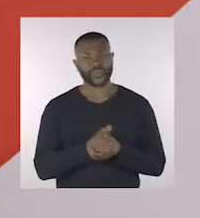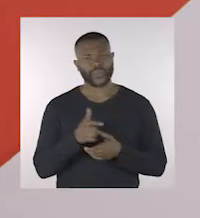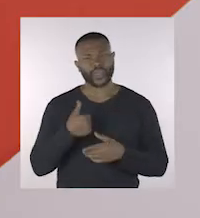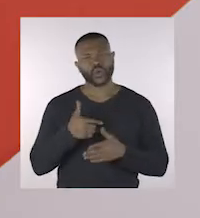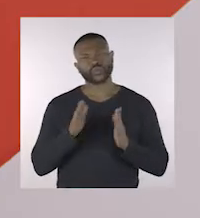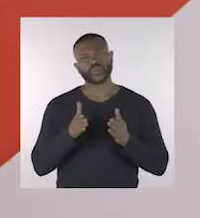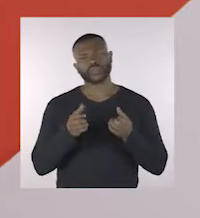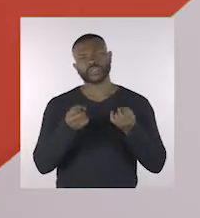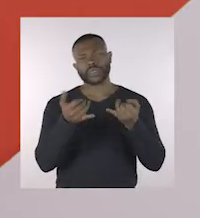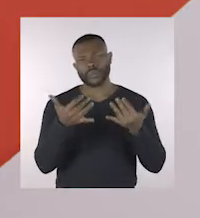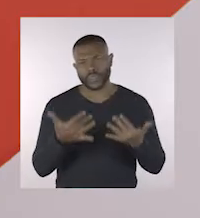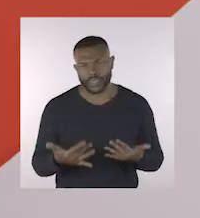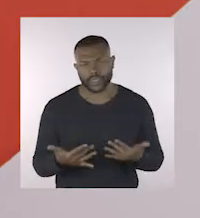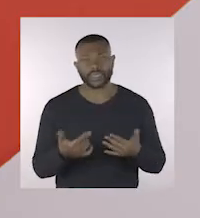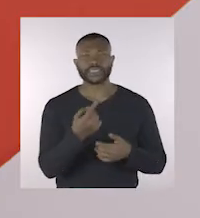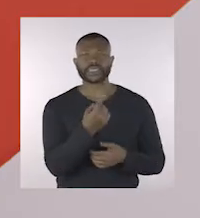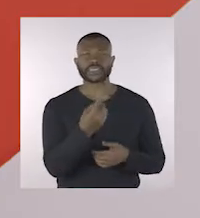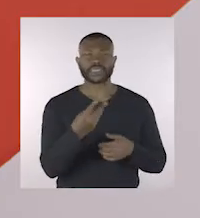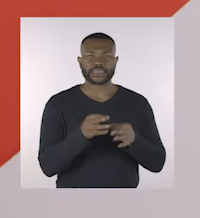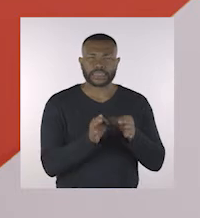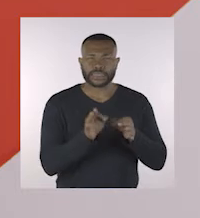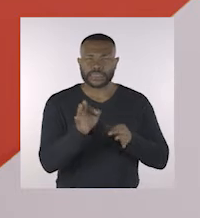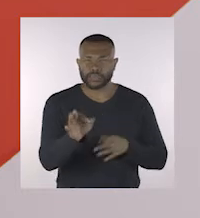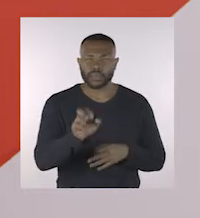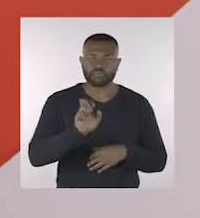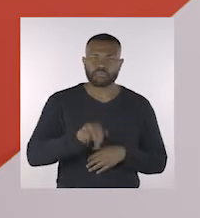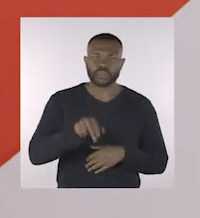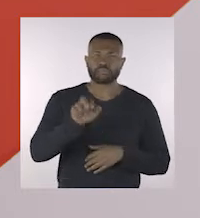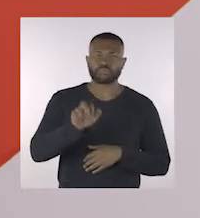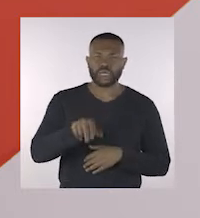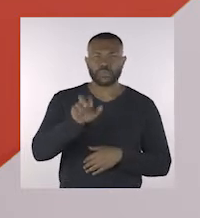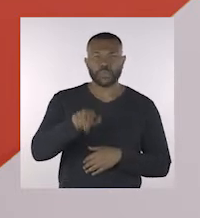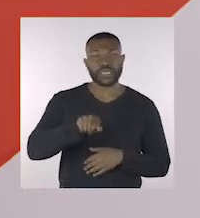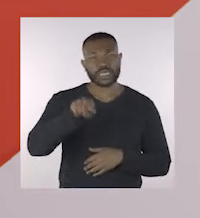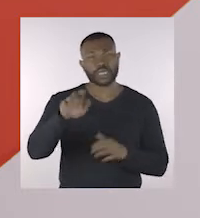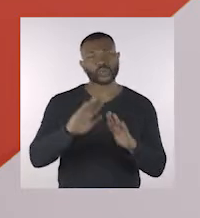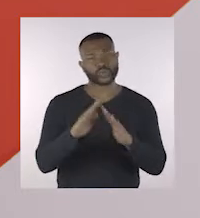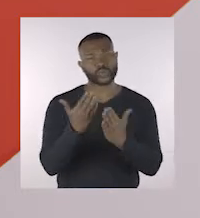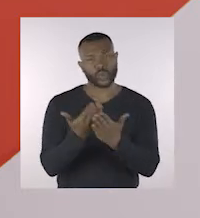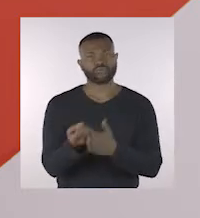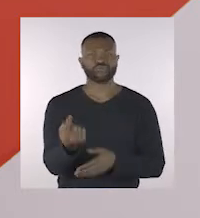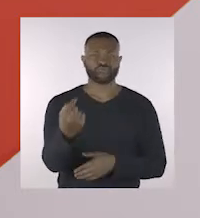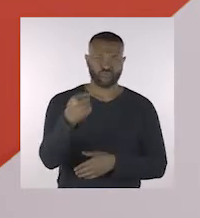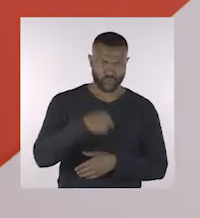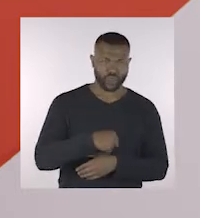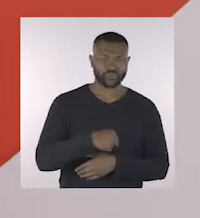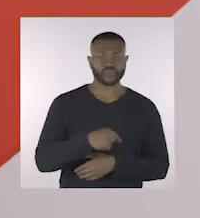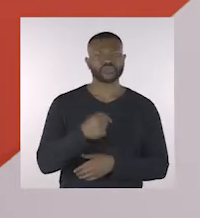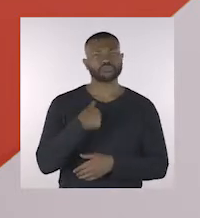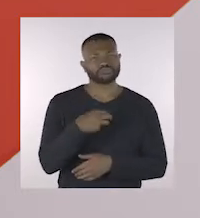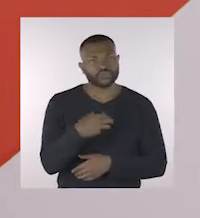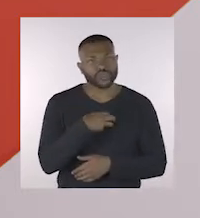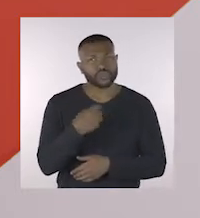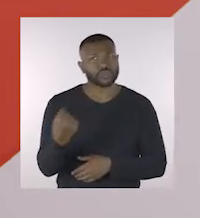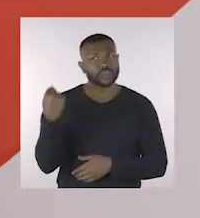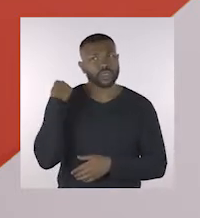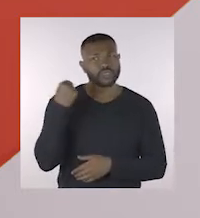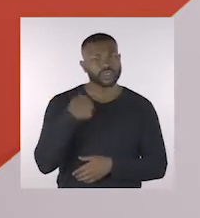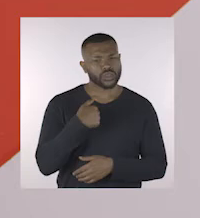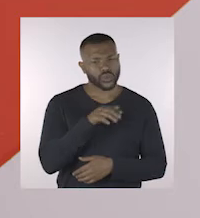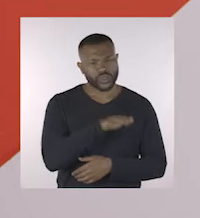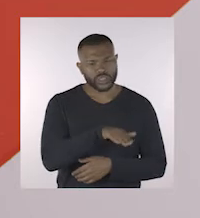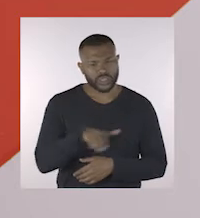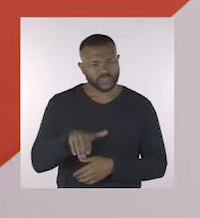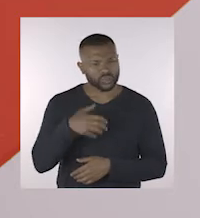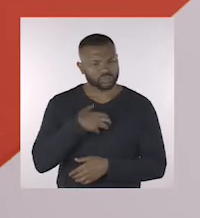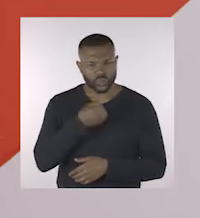eu eu falei que andei andava 3km para ir para escola e voltar eu senti naquela época mesmo sendo